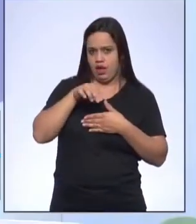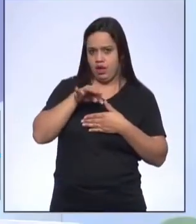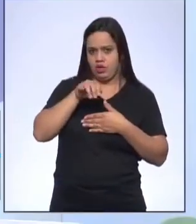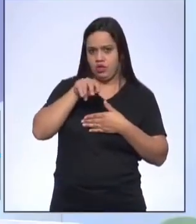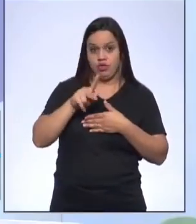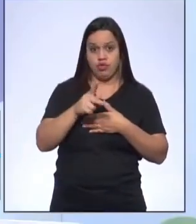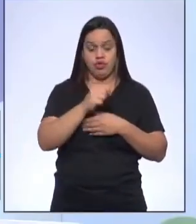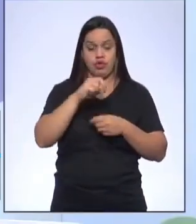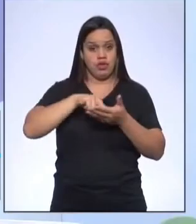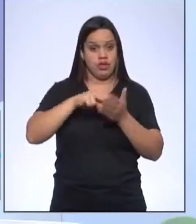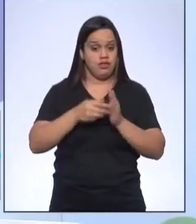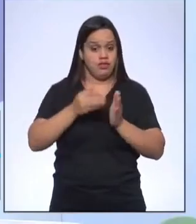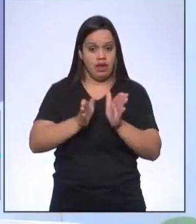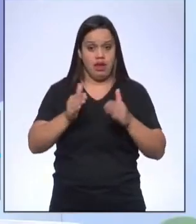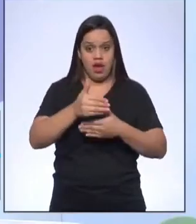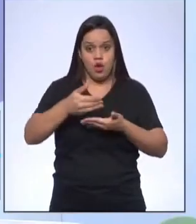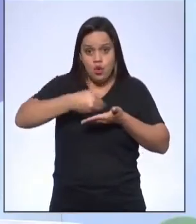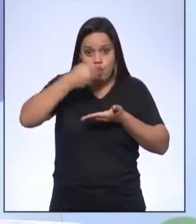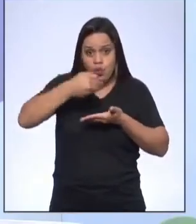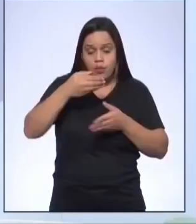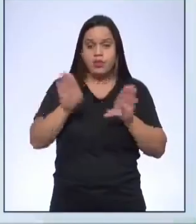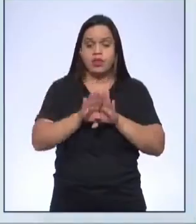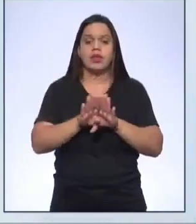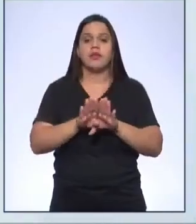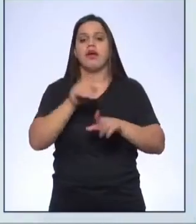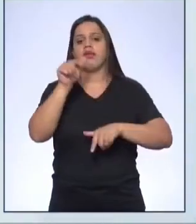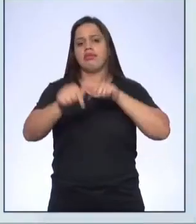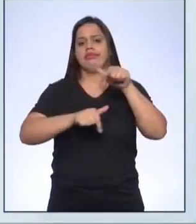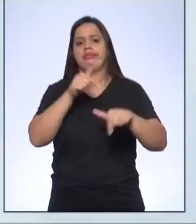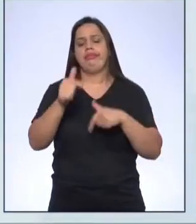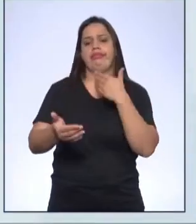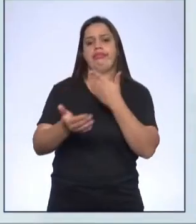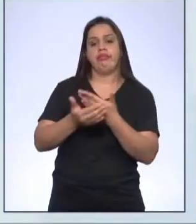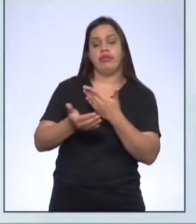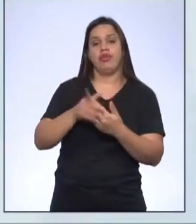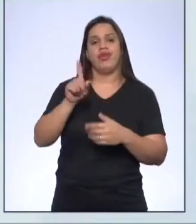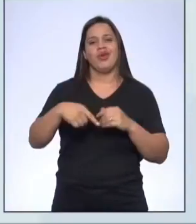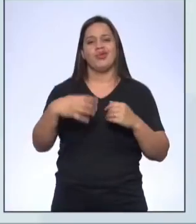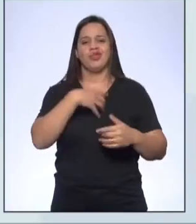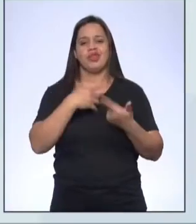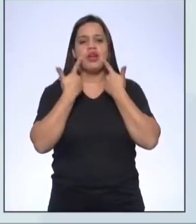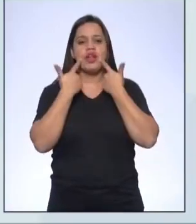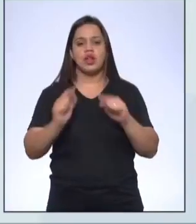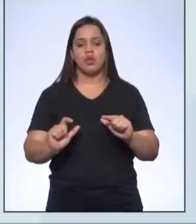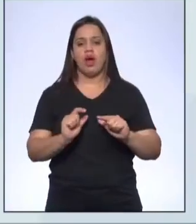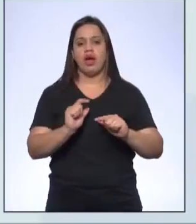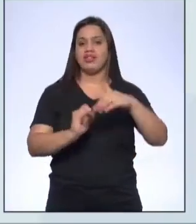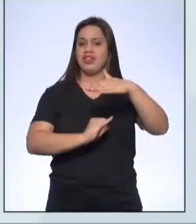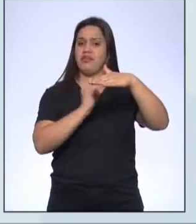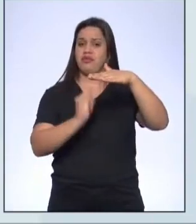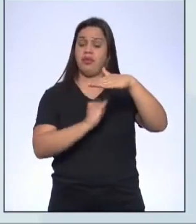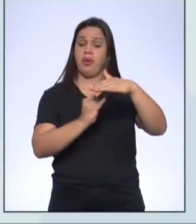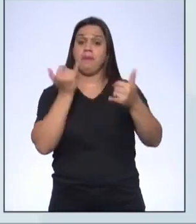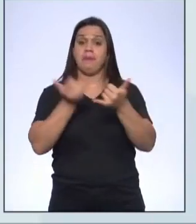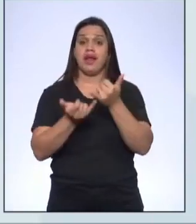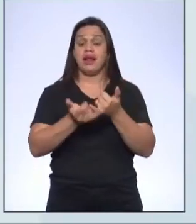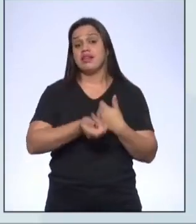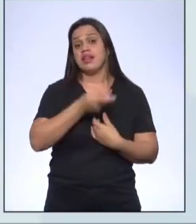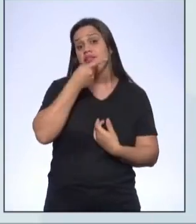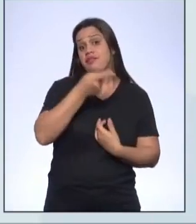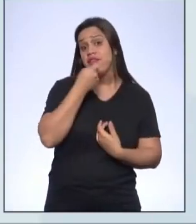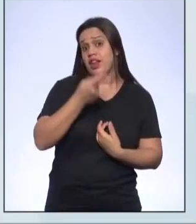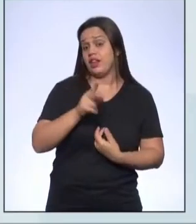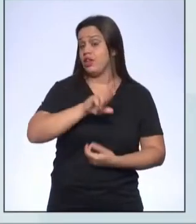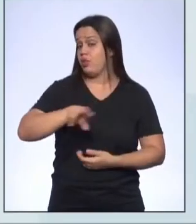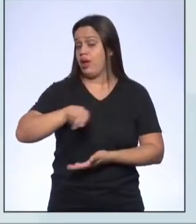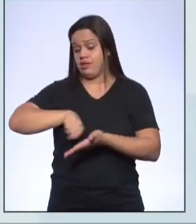texto 3 que está ali na lousa. Trabalhar, estudar. Então, é muito informal. Parece que ele está falando e não escrevendo um